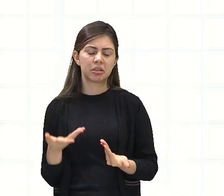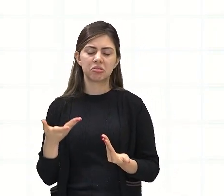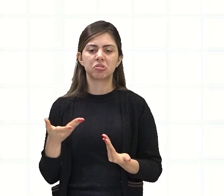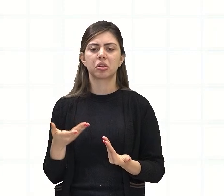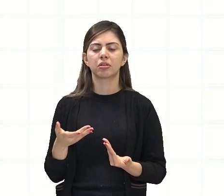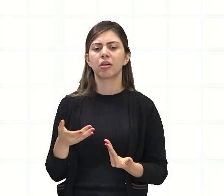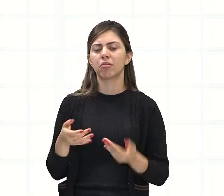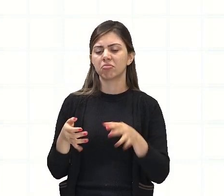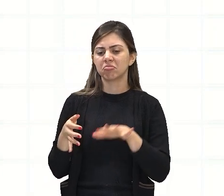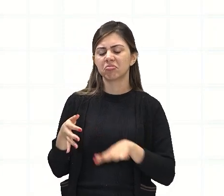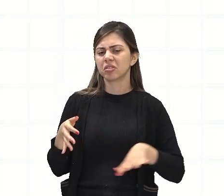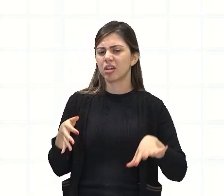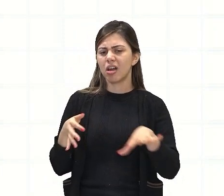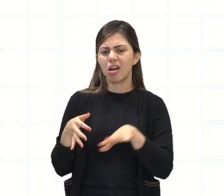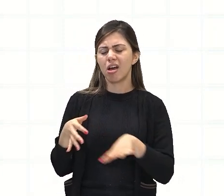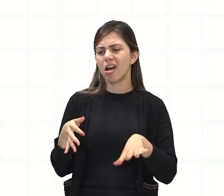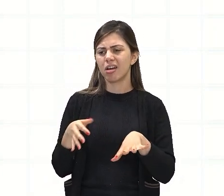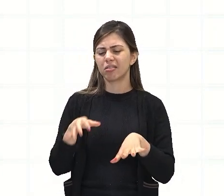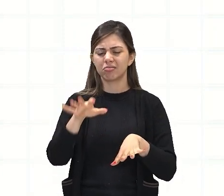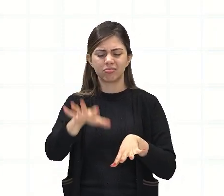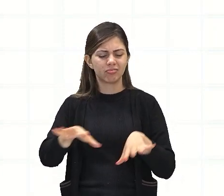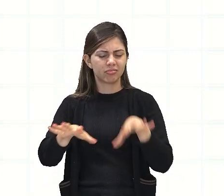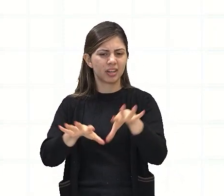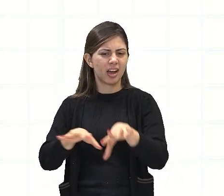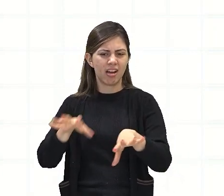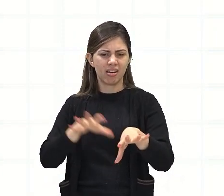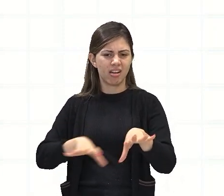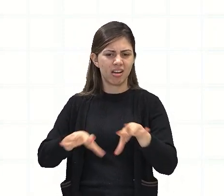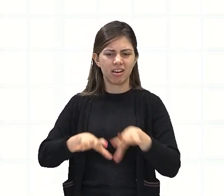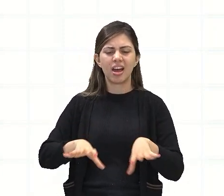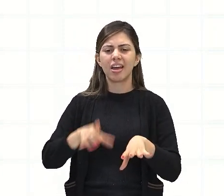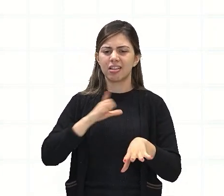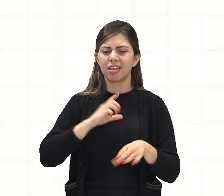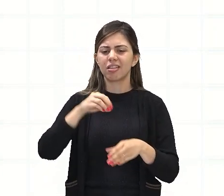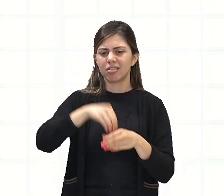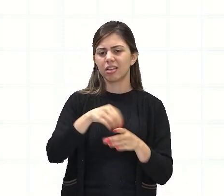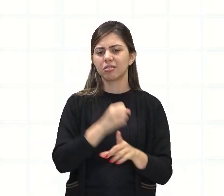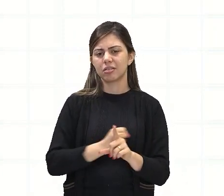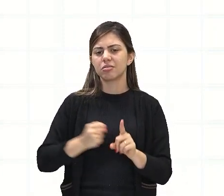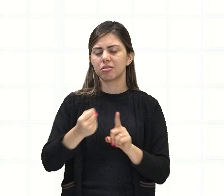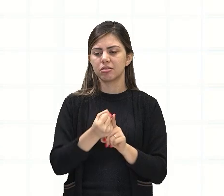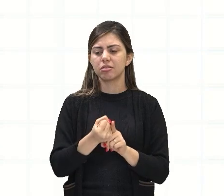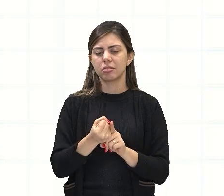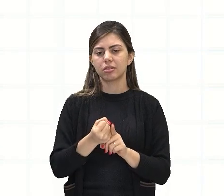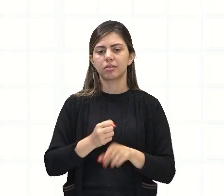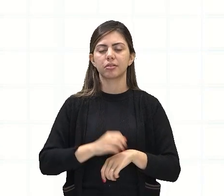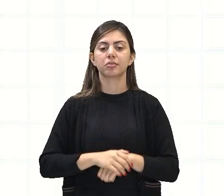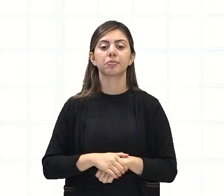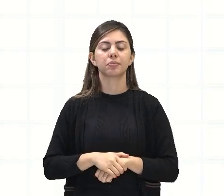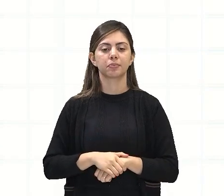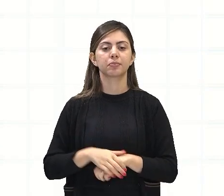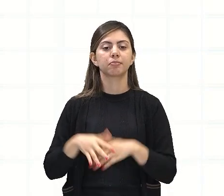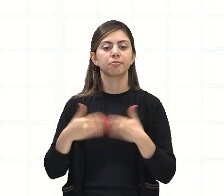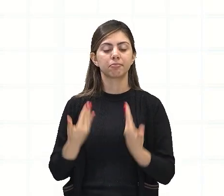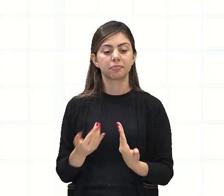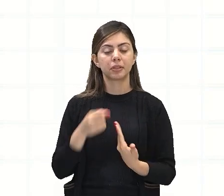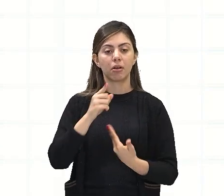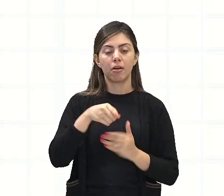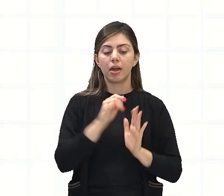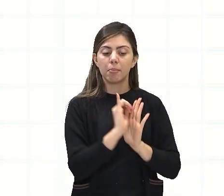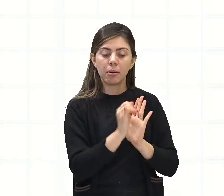das esferas, enfim, das várias esferas da sociedade. Então, a